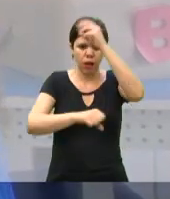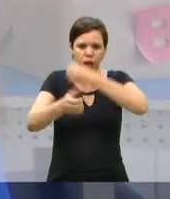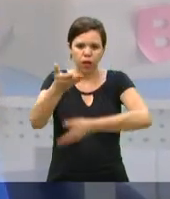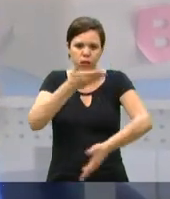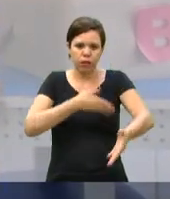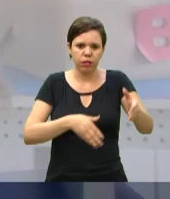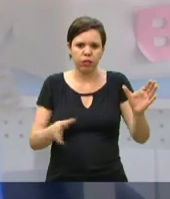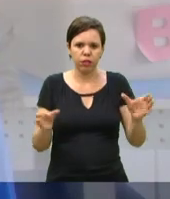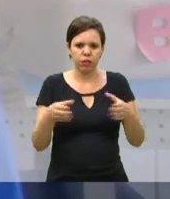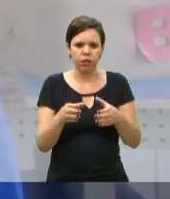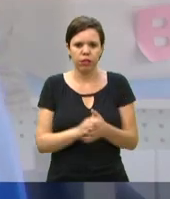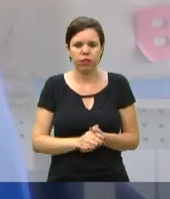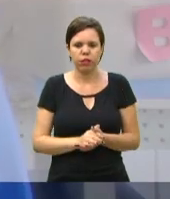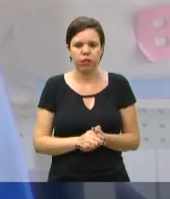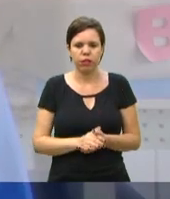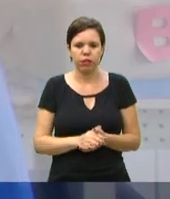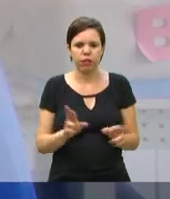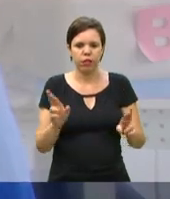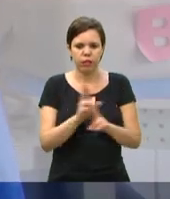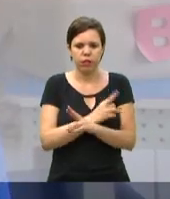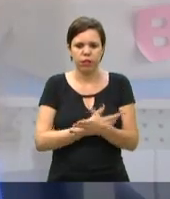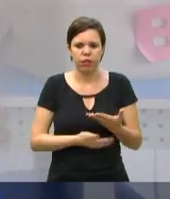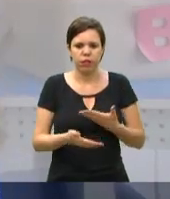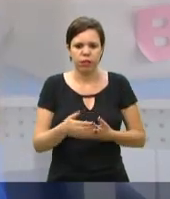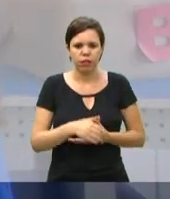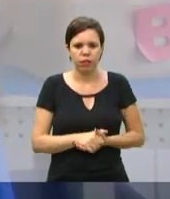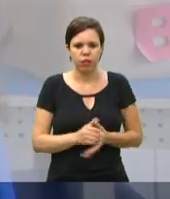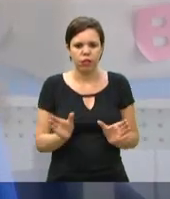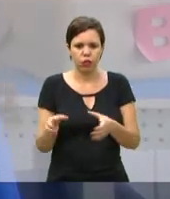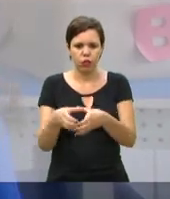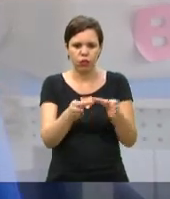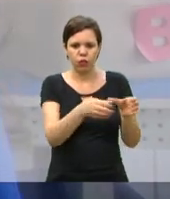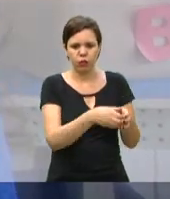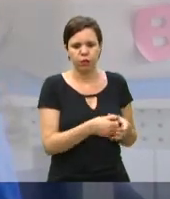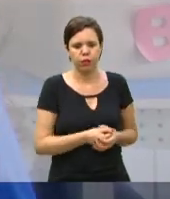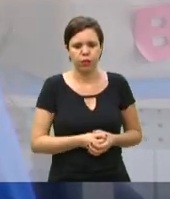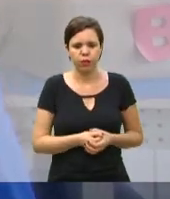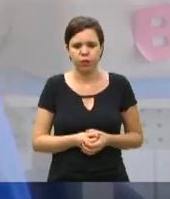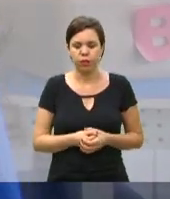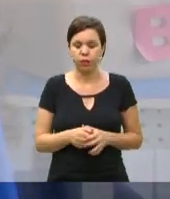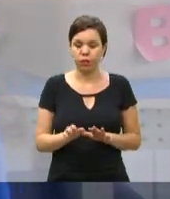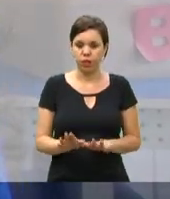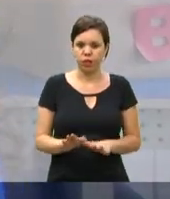em conjunto. É uma relação em grupo, né?